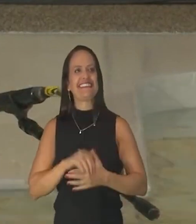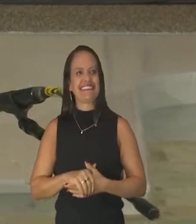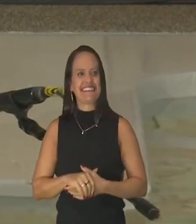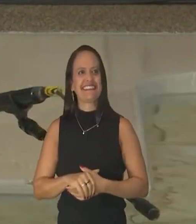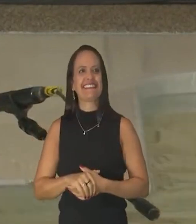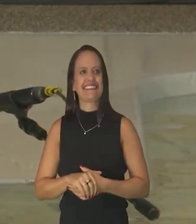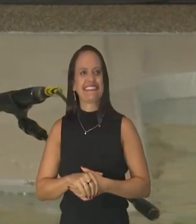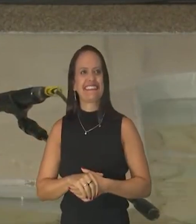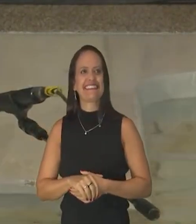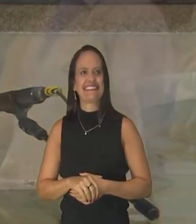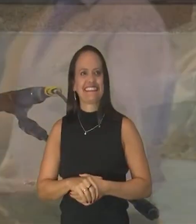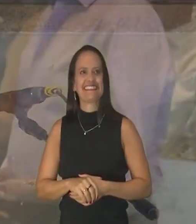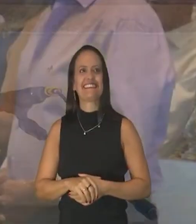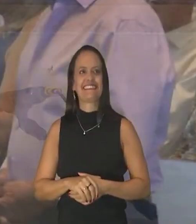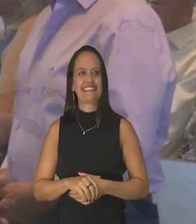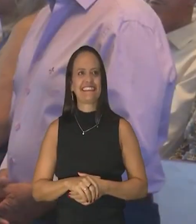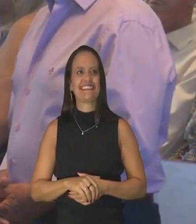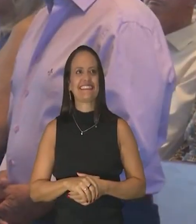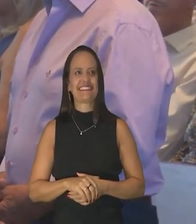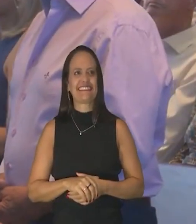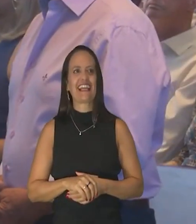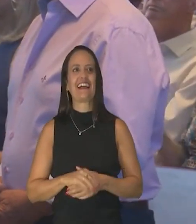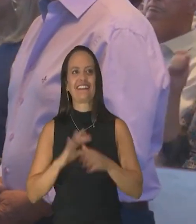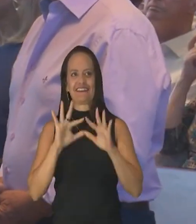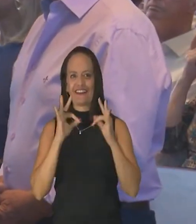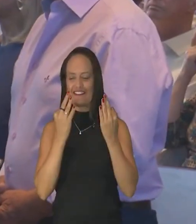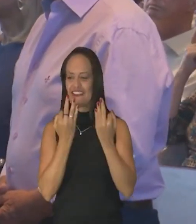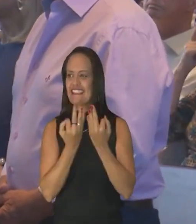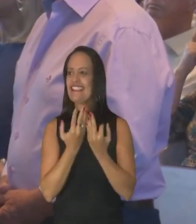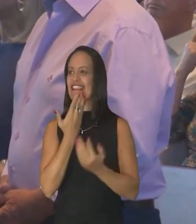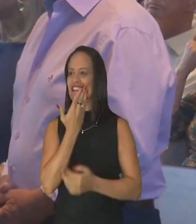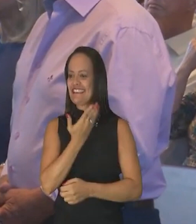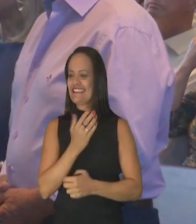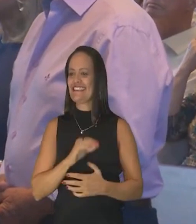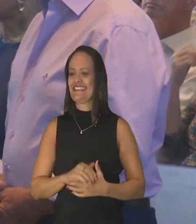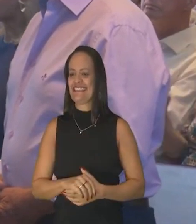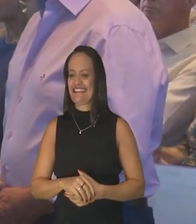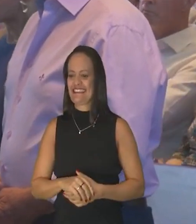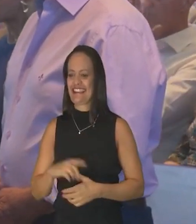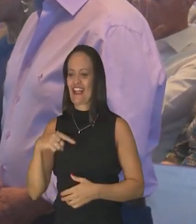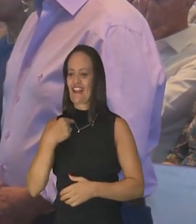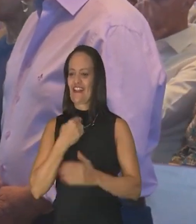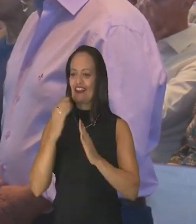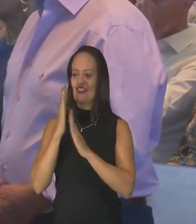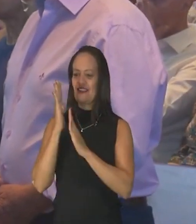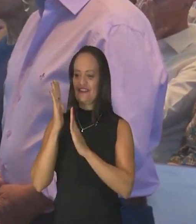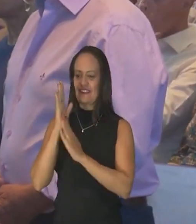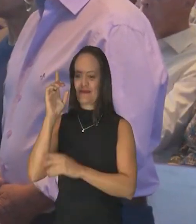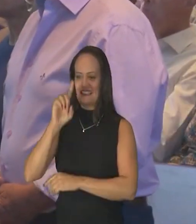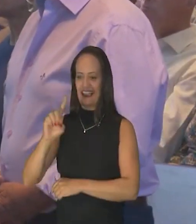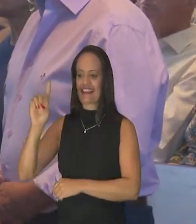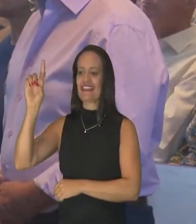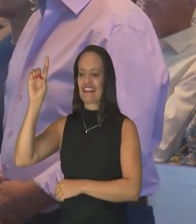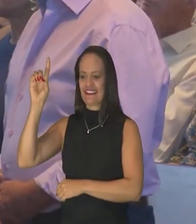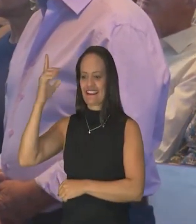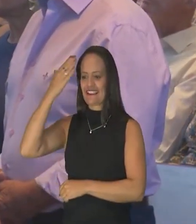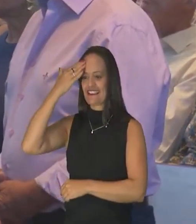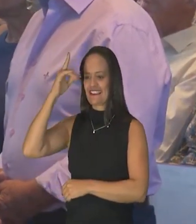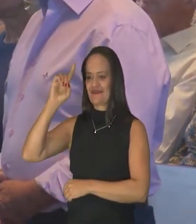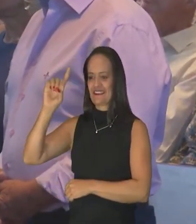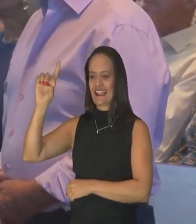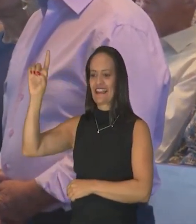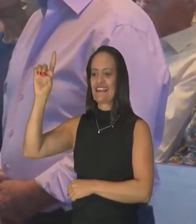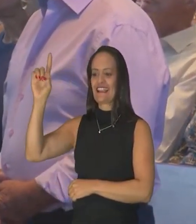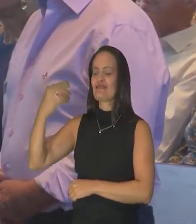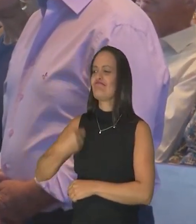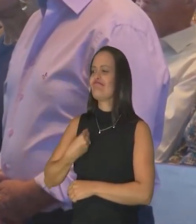Temos aqui os familiares da Beatriz. Nós louvamos a Deus, nós agradecemos a Deus por esta